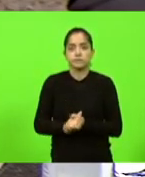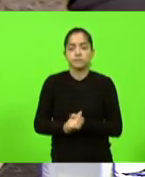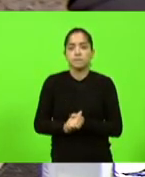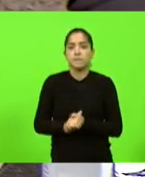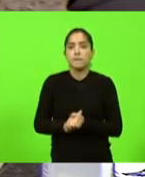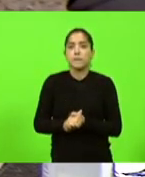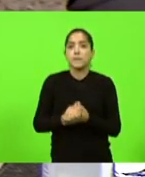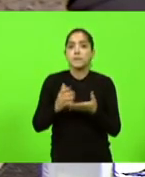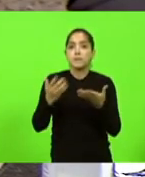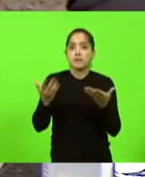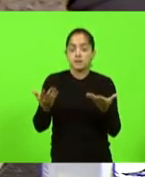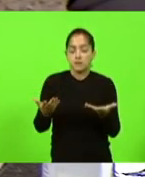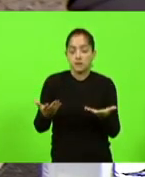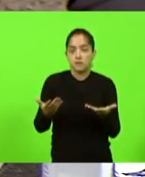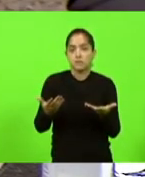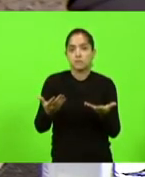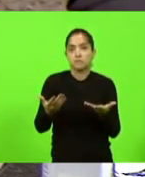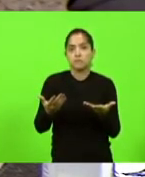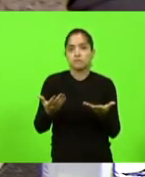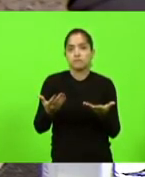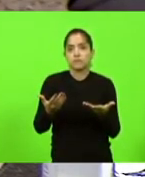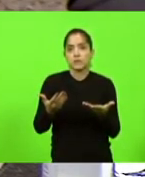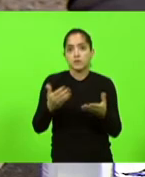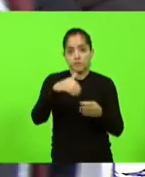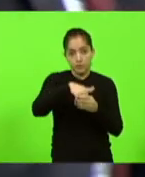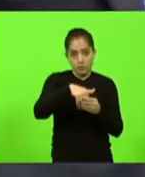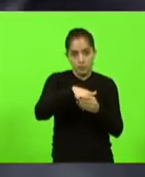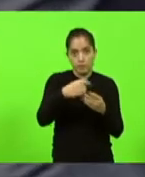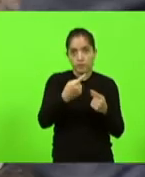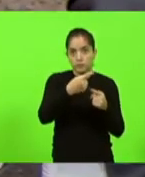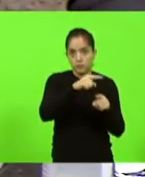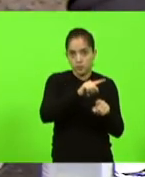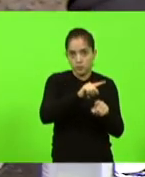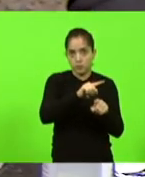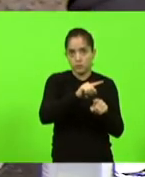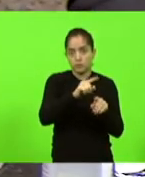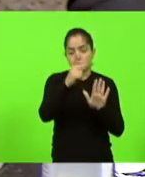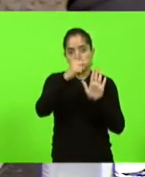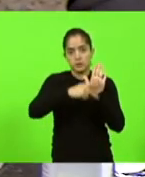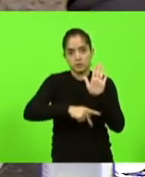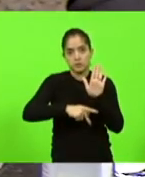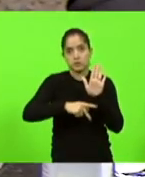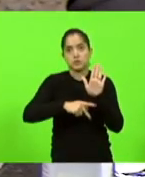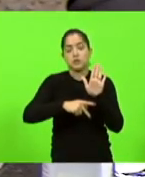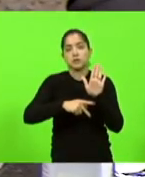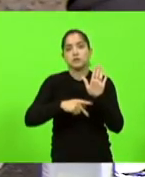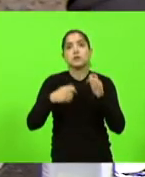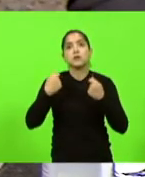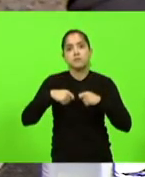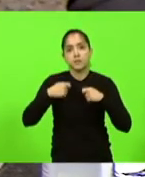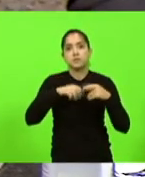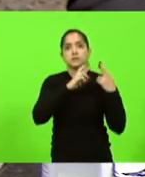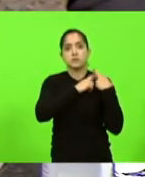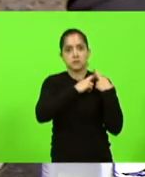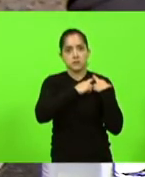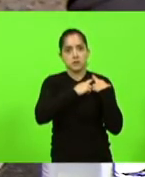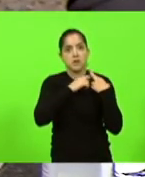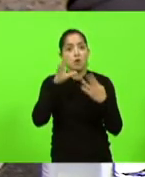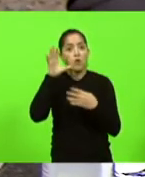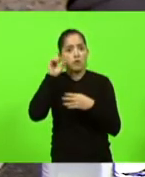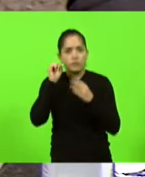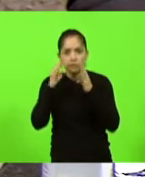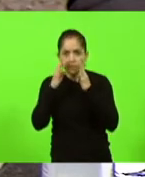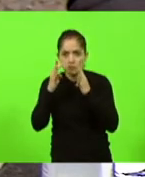Então, fica aqui o meu voto contrário desse projeto, e eu acho que nós temos que ter mais responsabilidade e ouvir quando alguém está